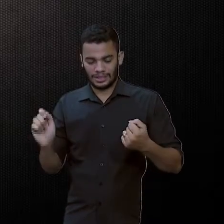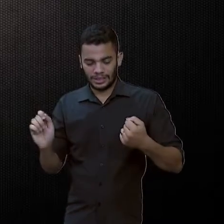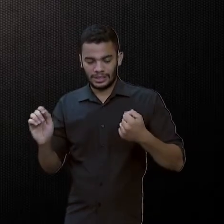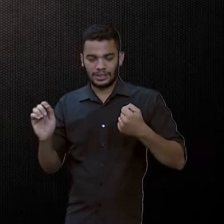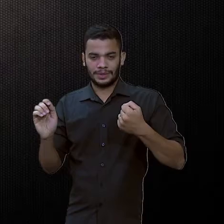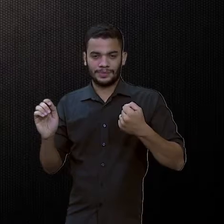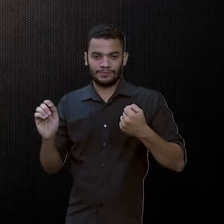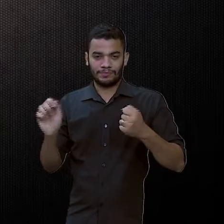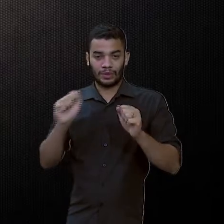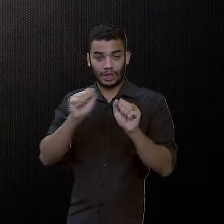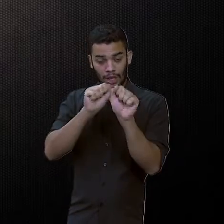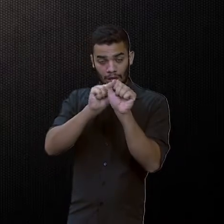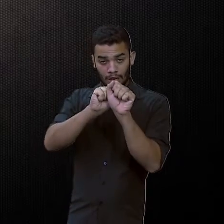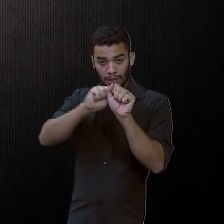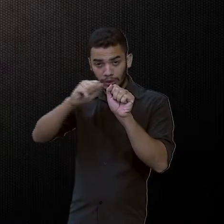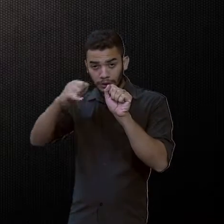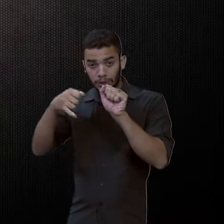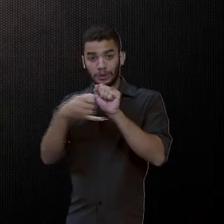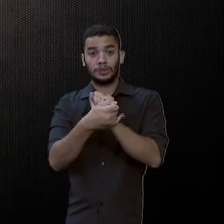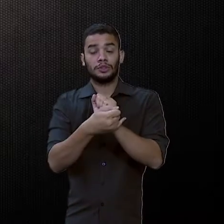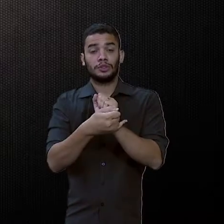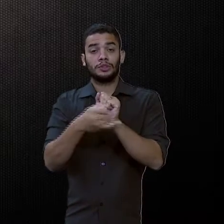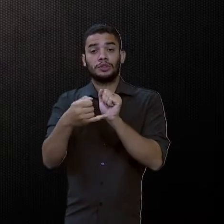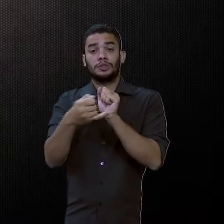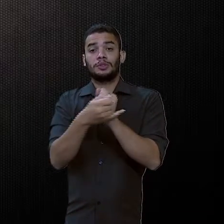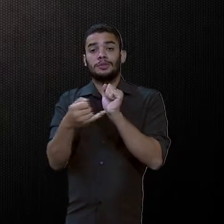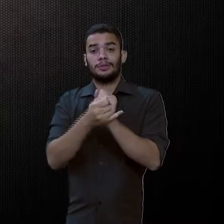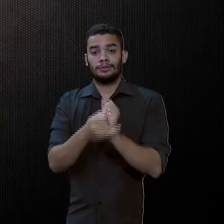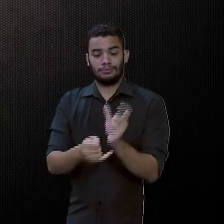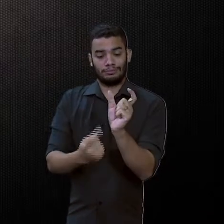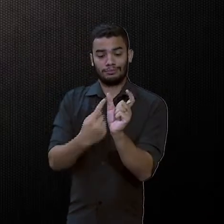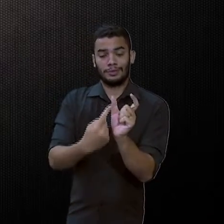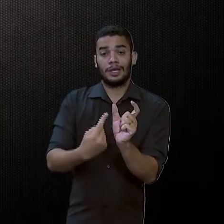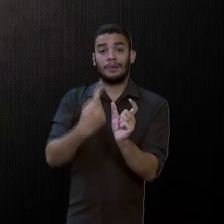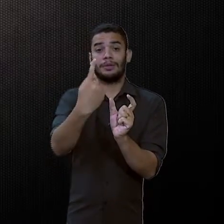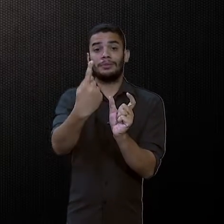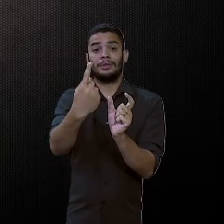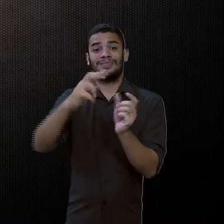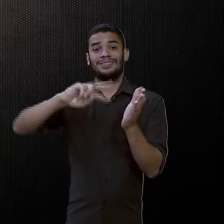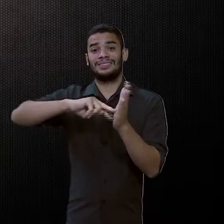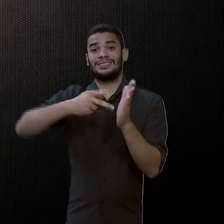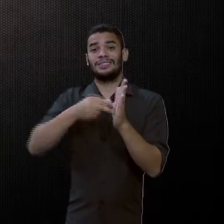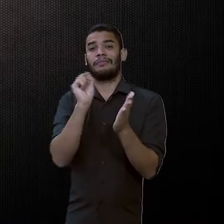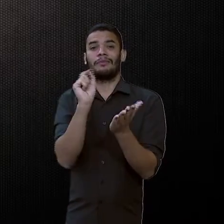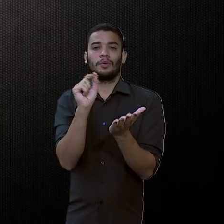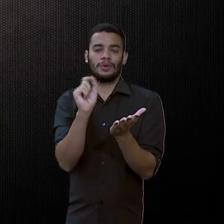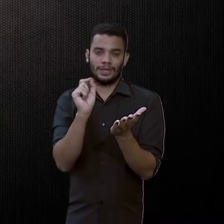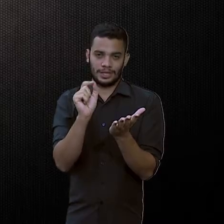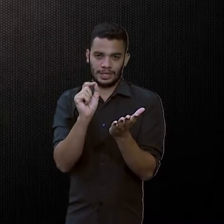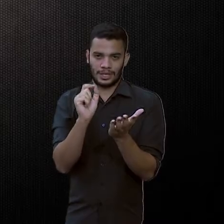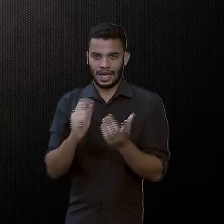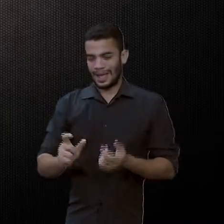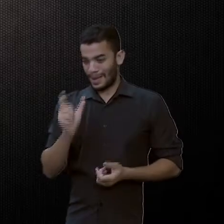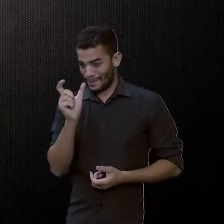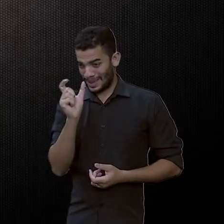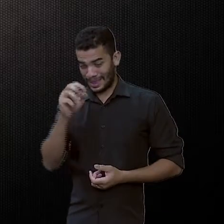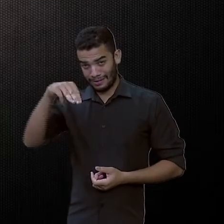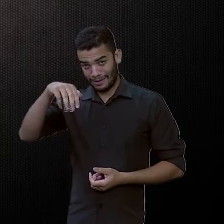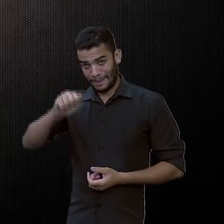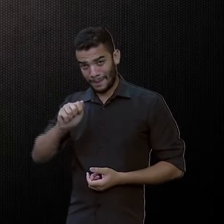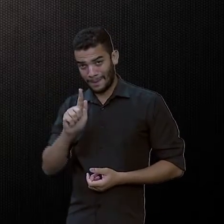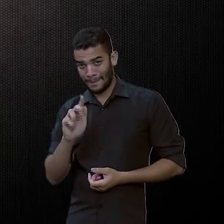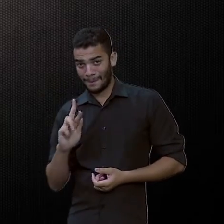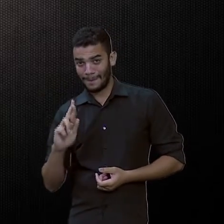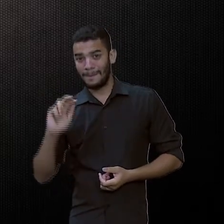são palavras que dão origem a outros adjetivos. Assim, escolhemos magra. Afinal, a Magali é a mais magra da